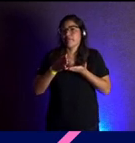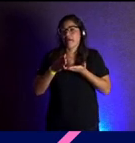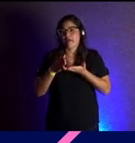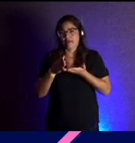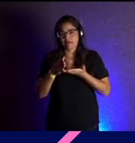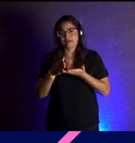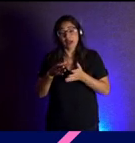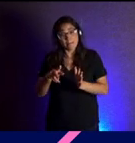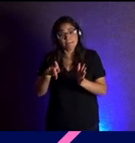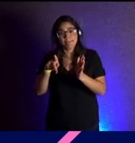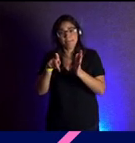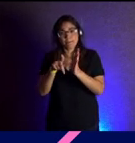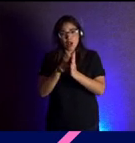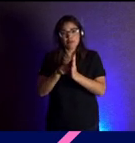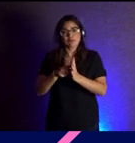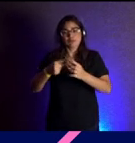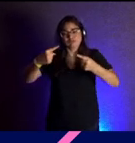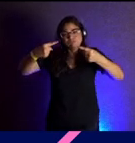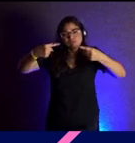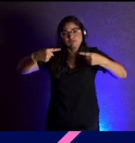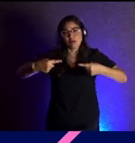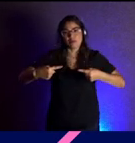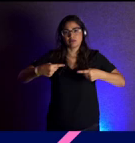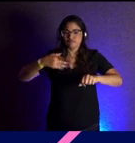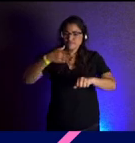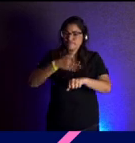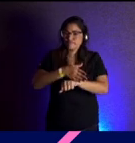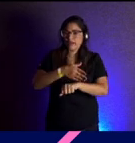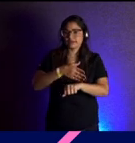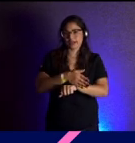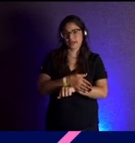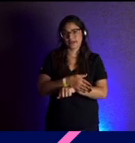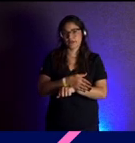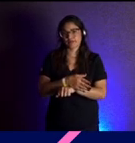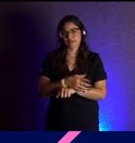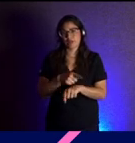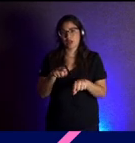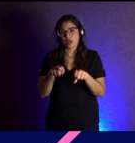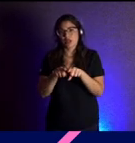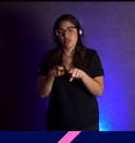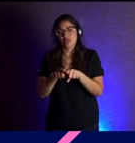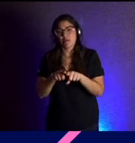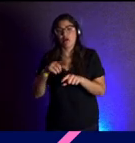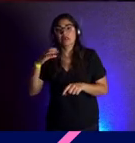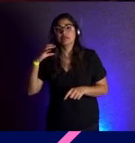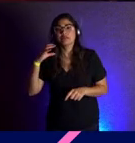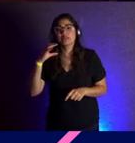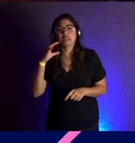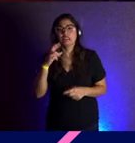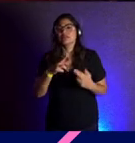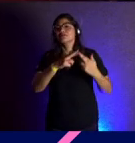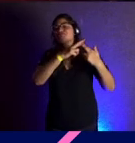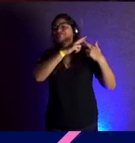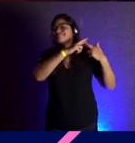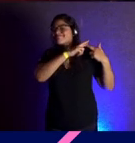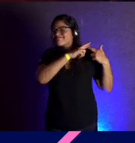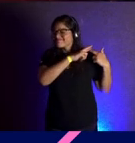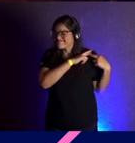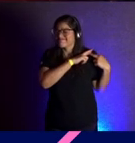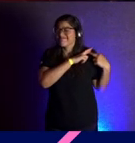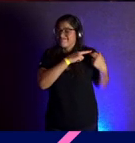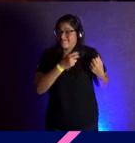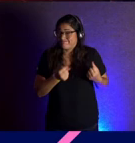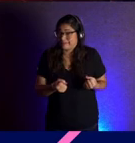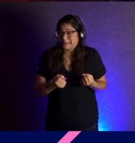disponibilização, do acesso. E isso, a ciência tem uma responsabilidade enorme com isso. E o comunicador